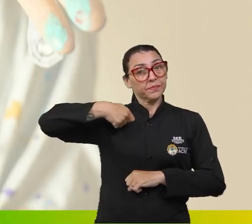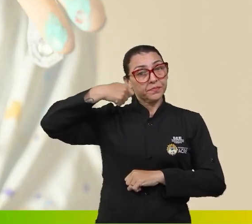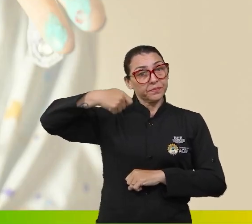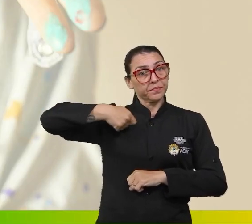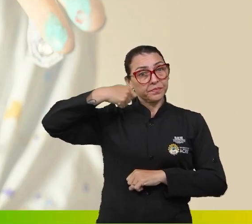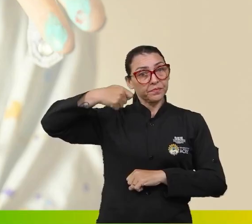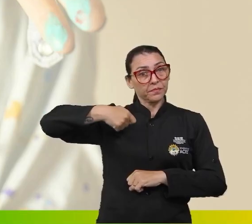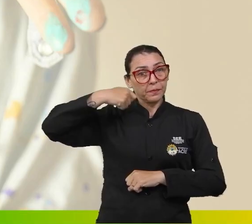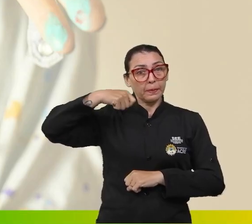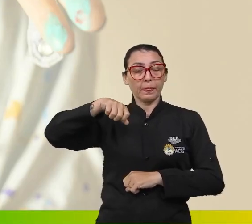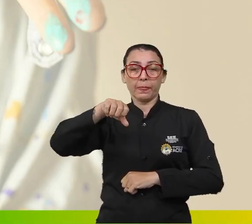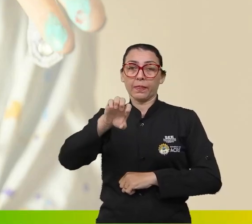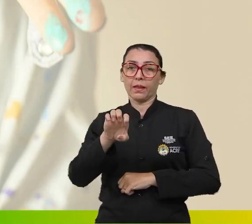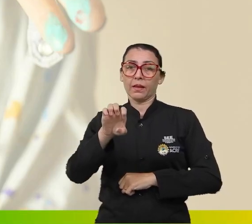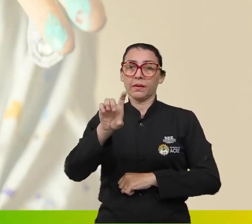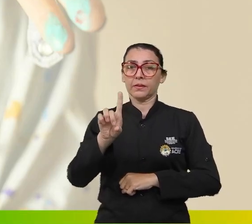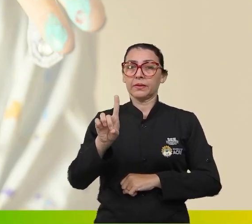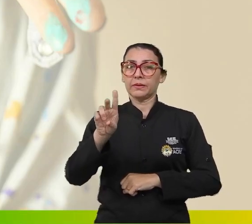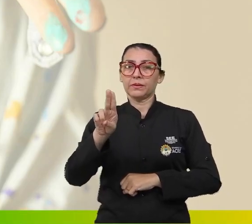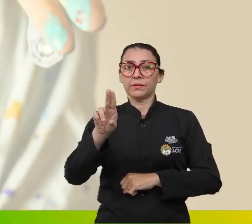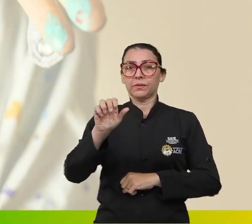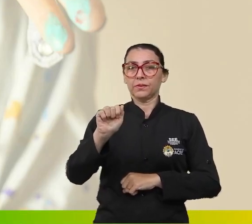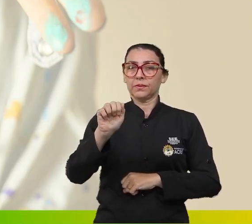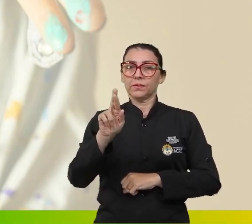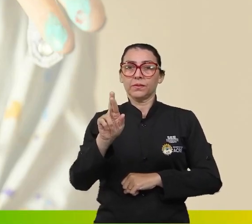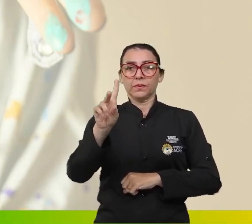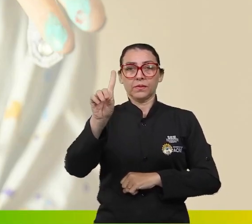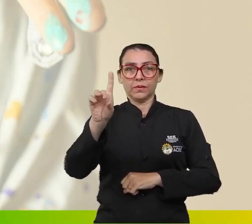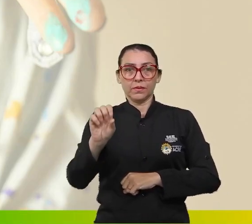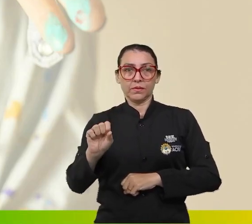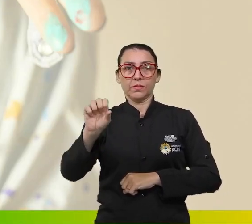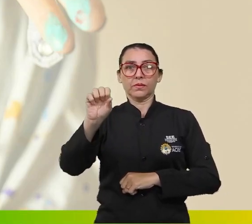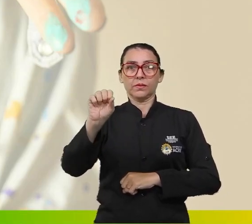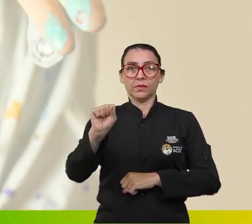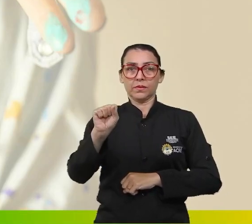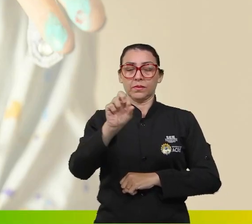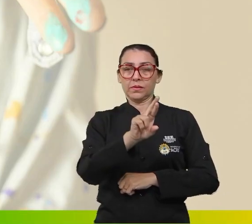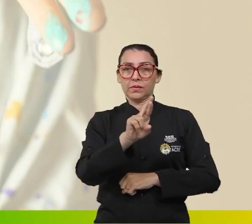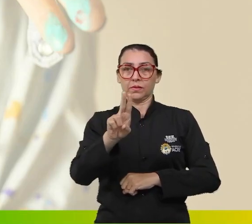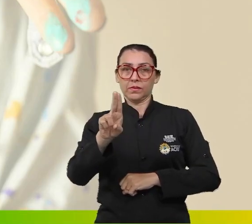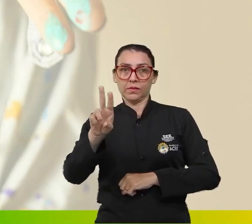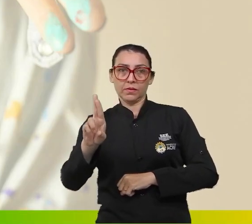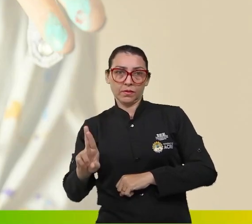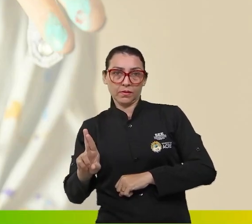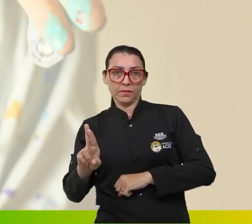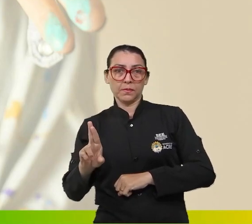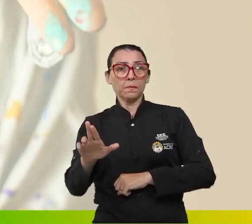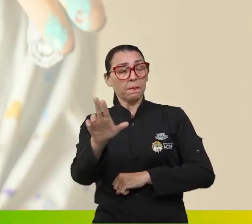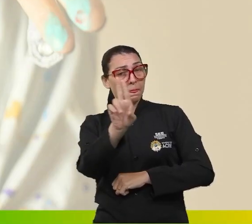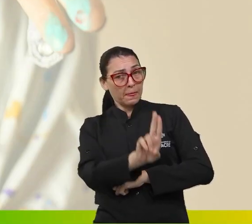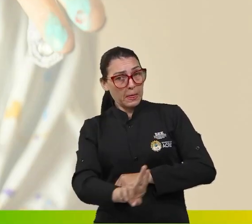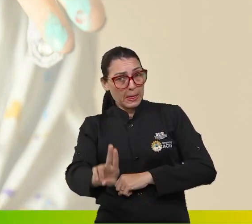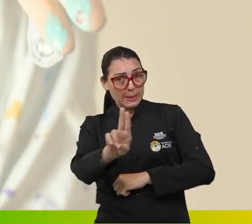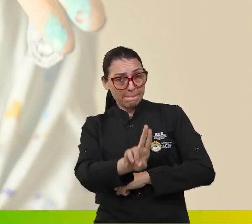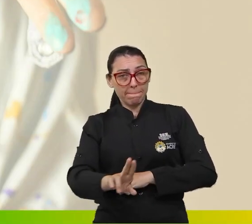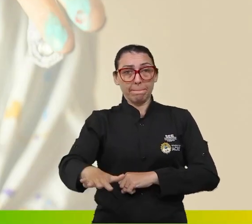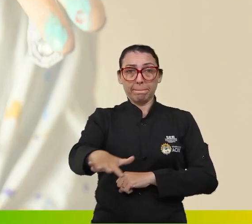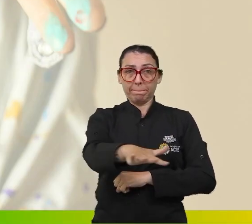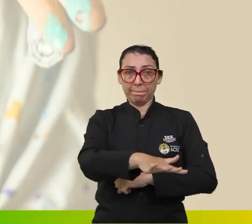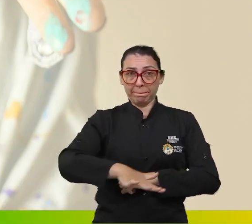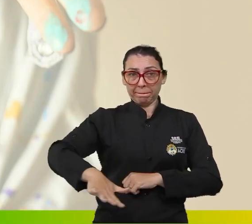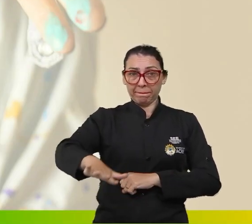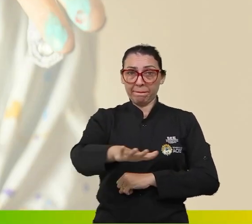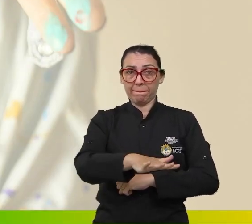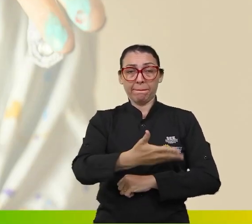uma questão. A questão número 1 fala exatamente sobre o que a gente acabou de ver do Eduardo. Então, vamos ler aí